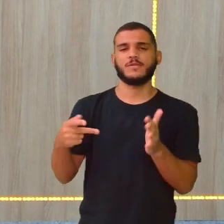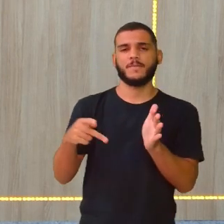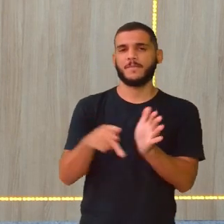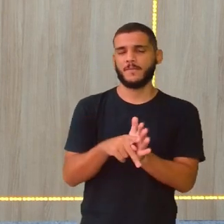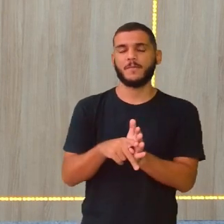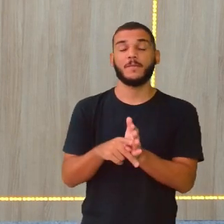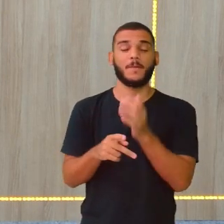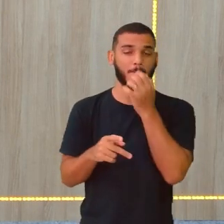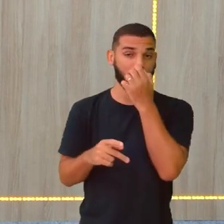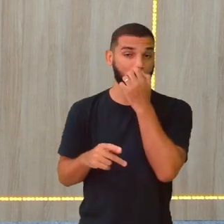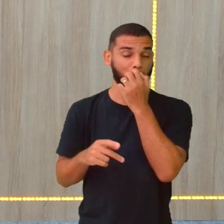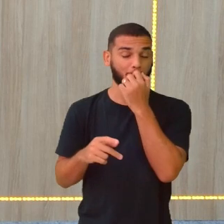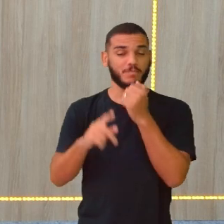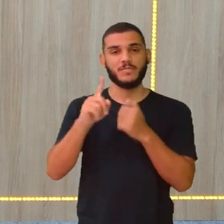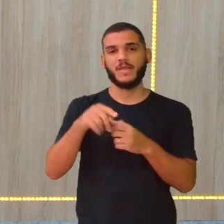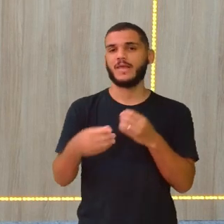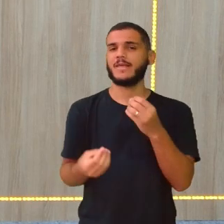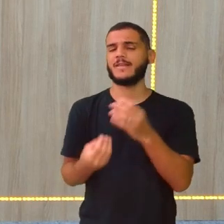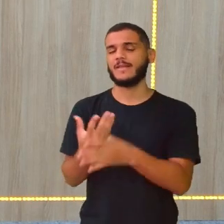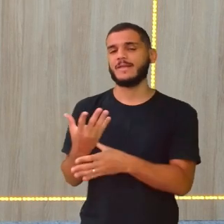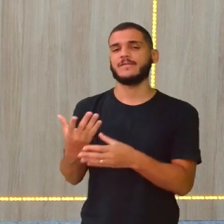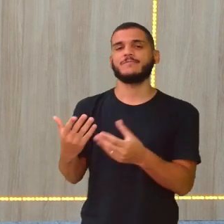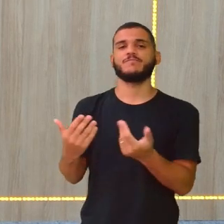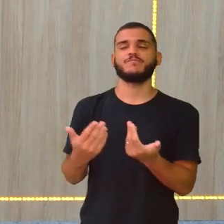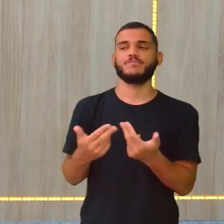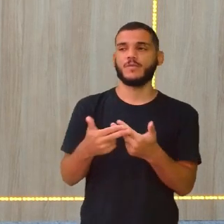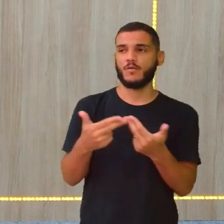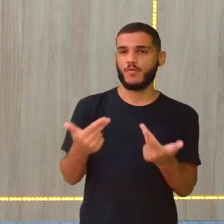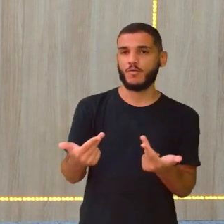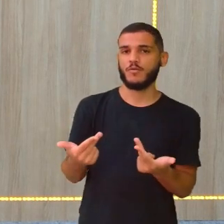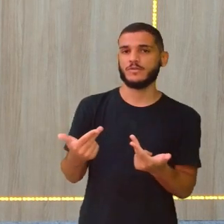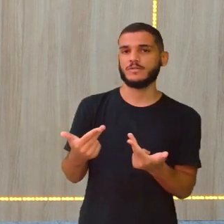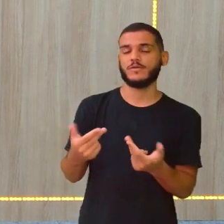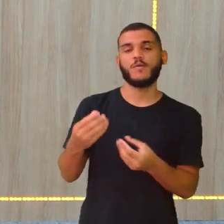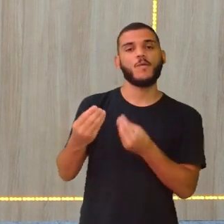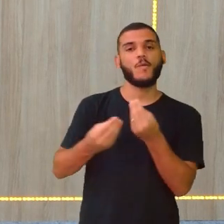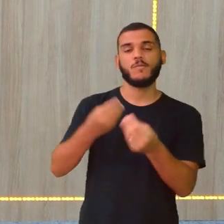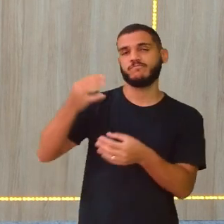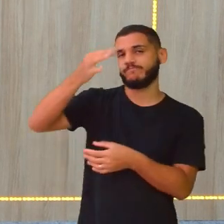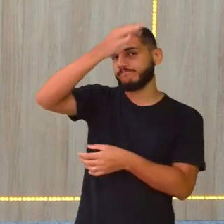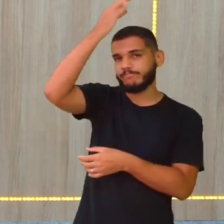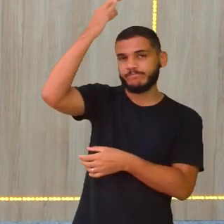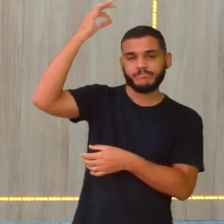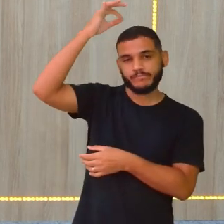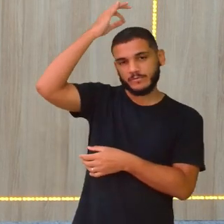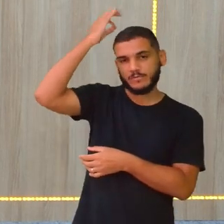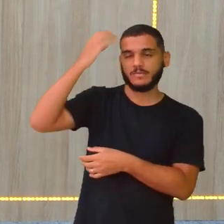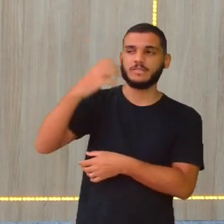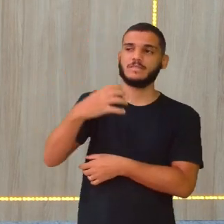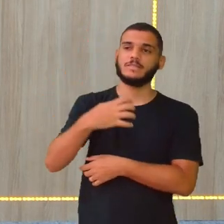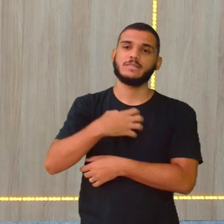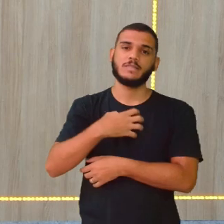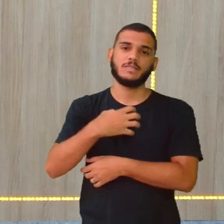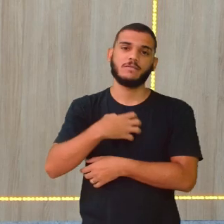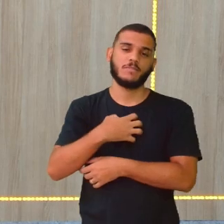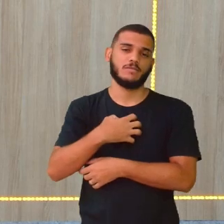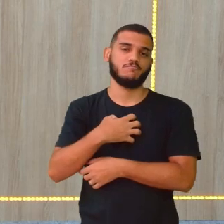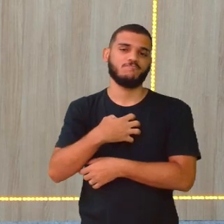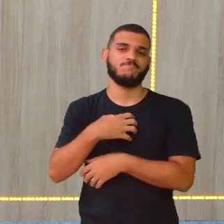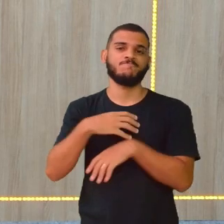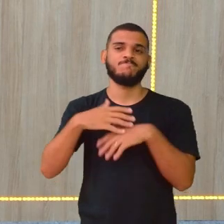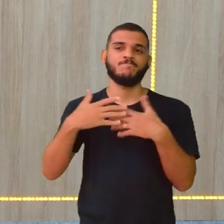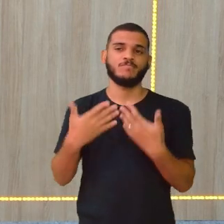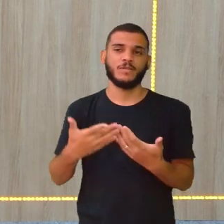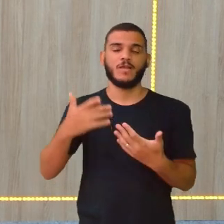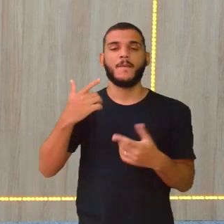é? Eles são construídos com elementos espirituais, não é? Então, vou falar assim, porque, minha gente,